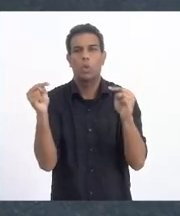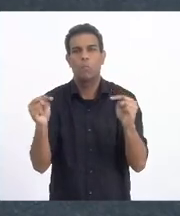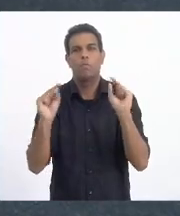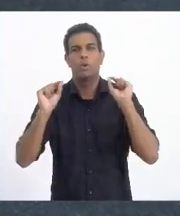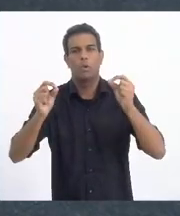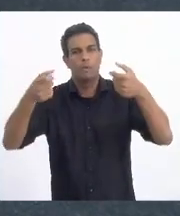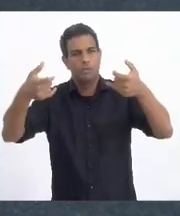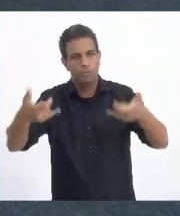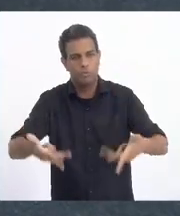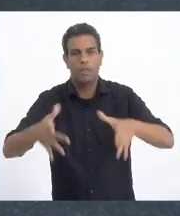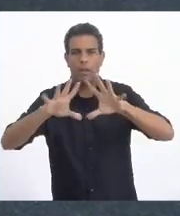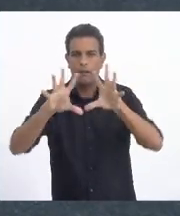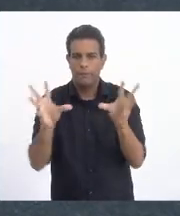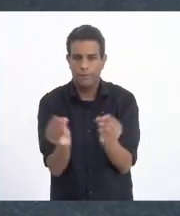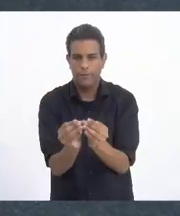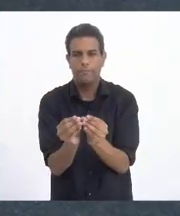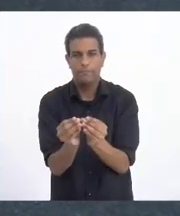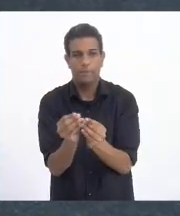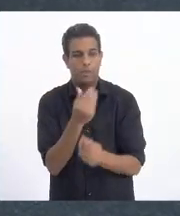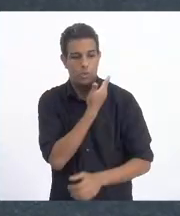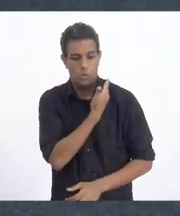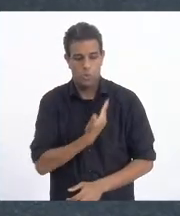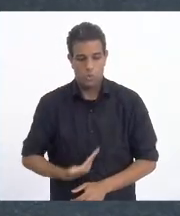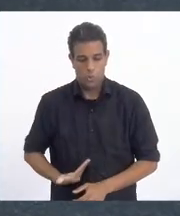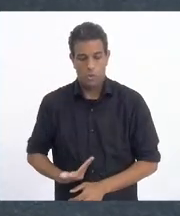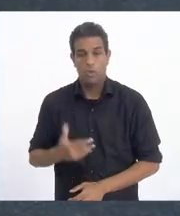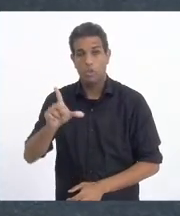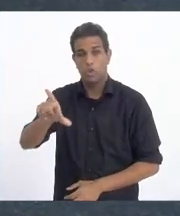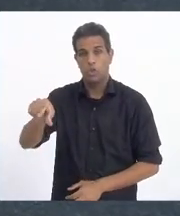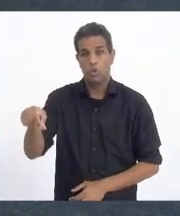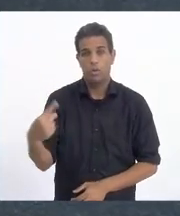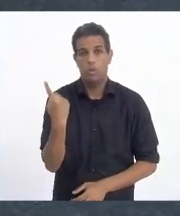já disse aqui anteriormente que o governo ele escolheu um